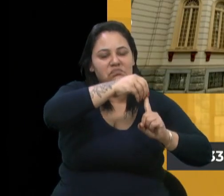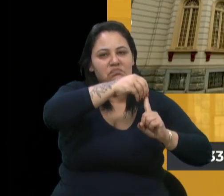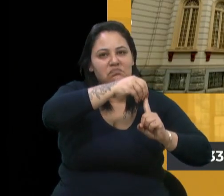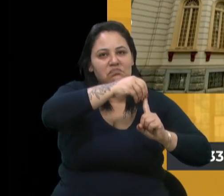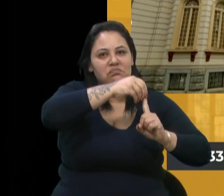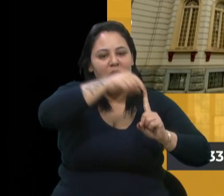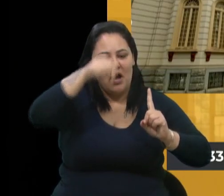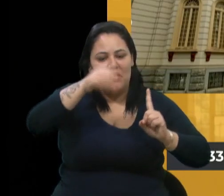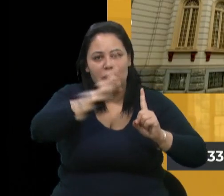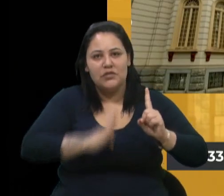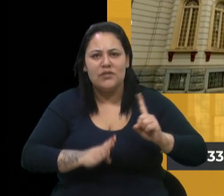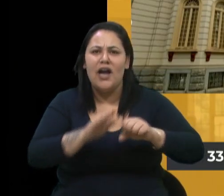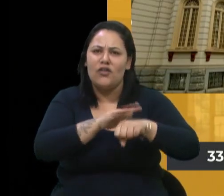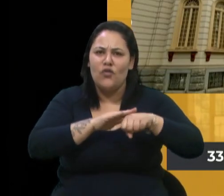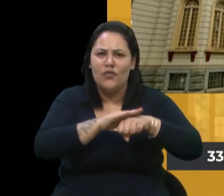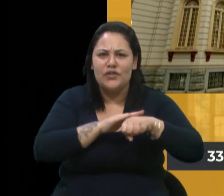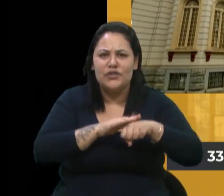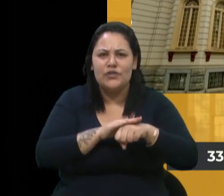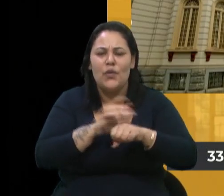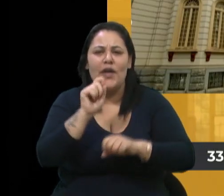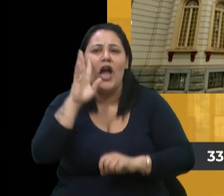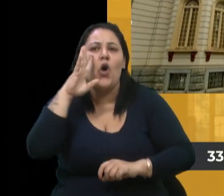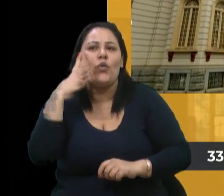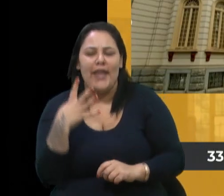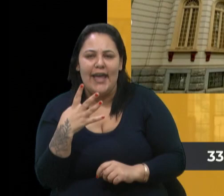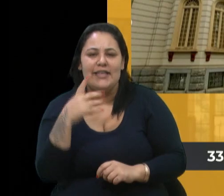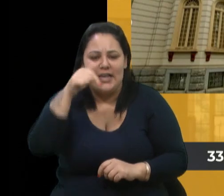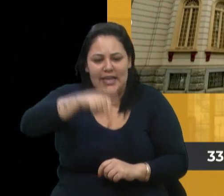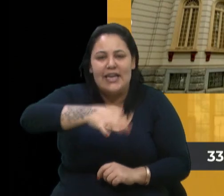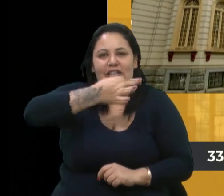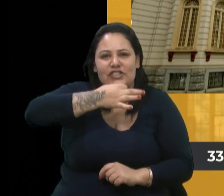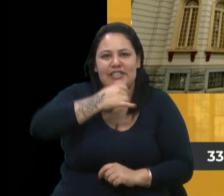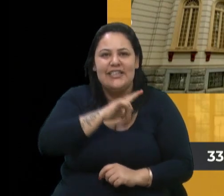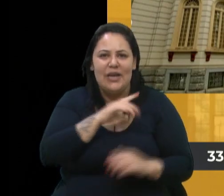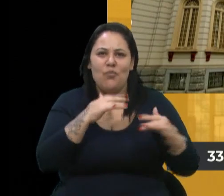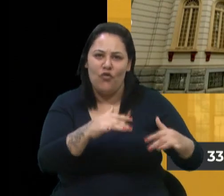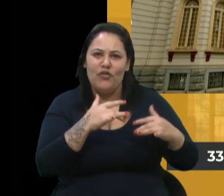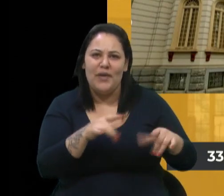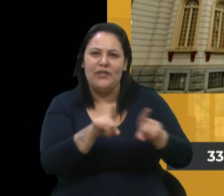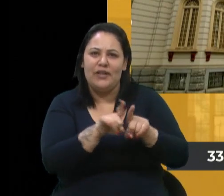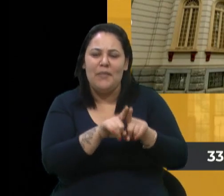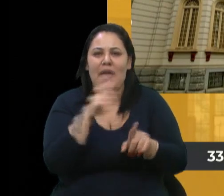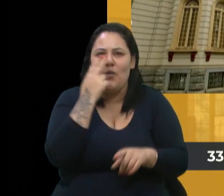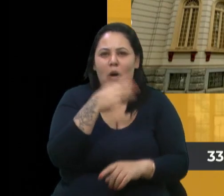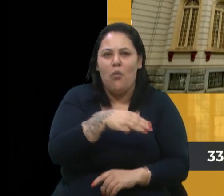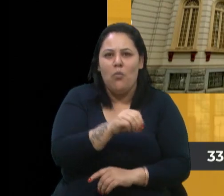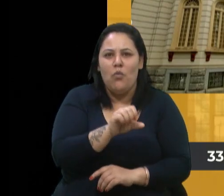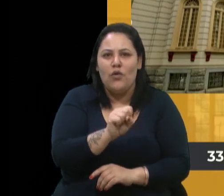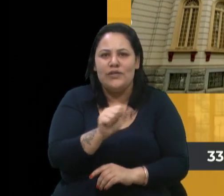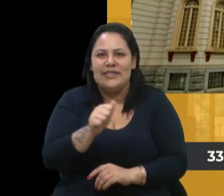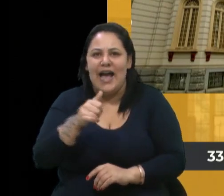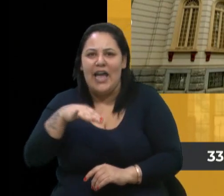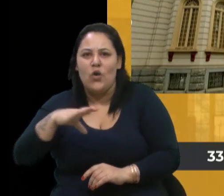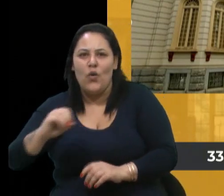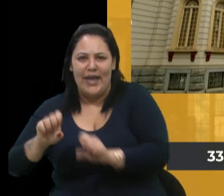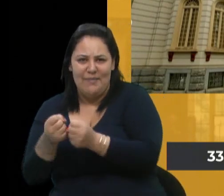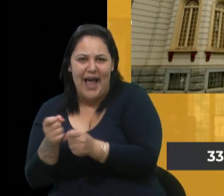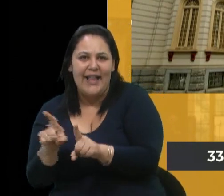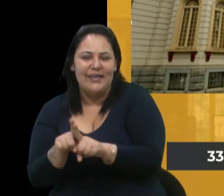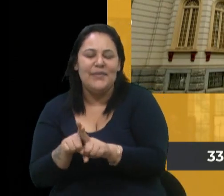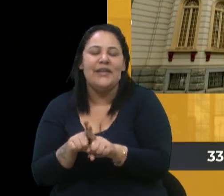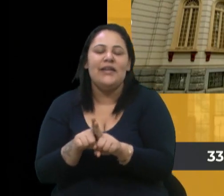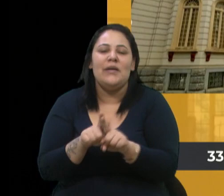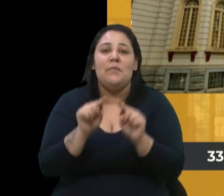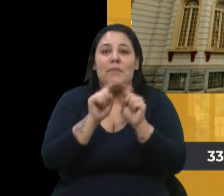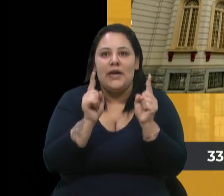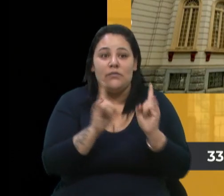conversamos lá sobre o que acontece em Caxias com o Mosaico da Quebrada, com outras movimentações aqui da cidade, mas é um prédio histórico